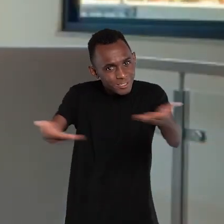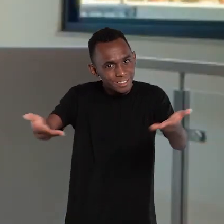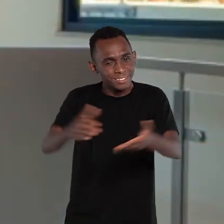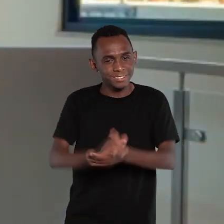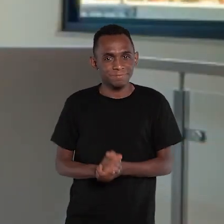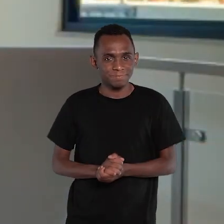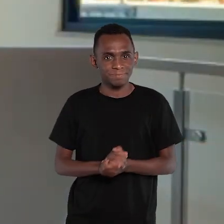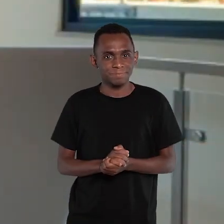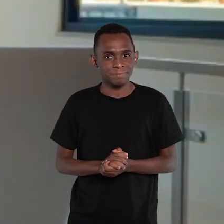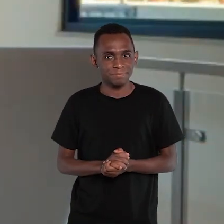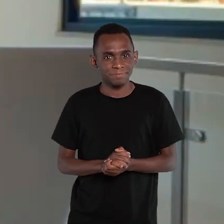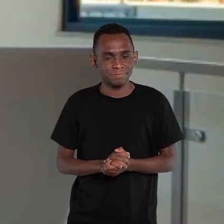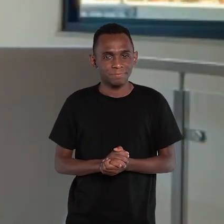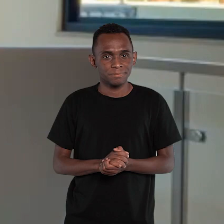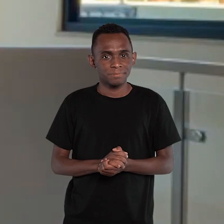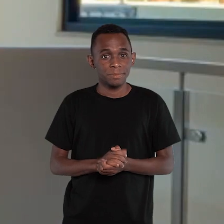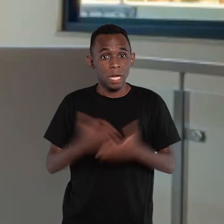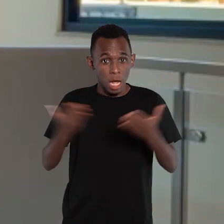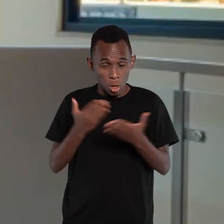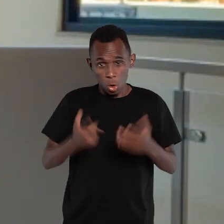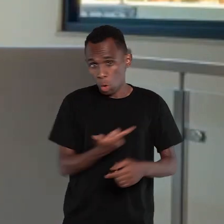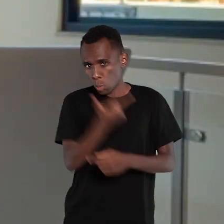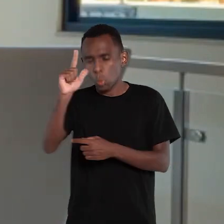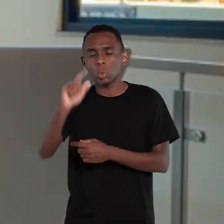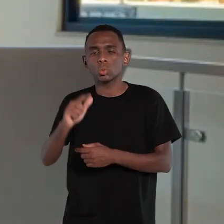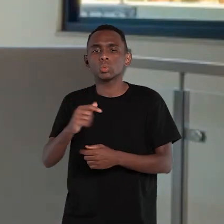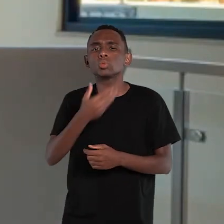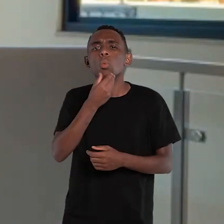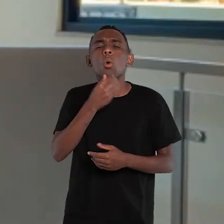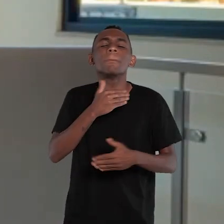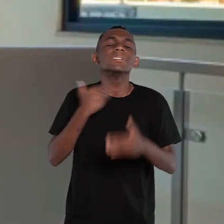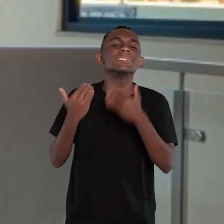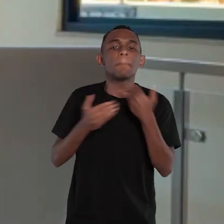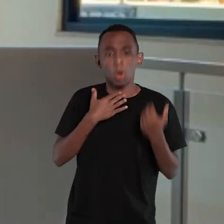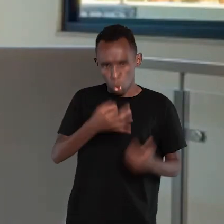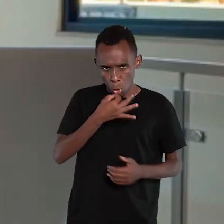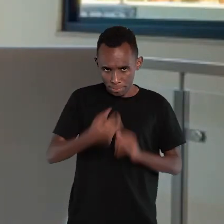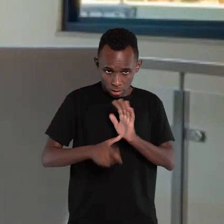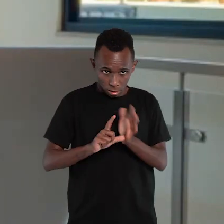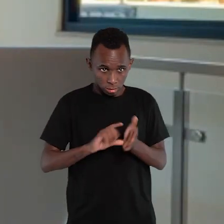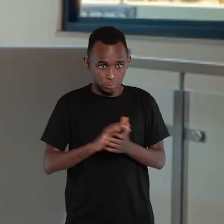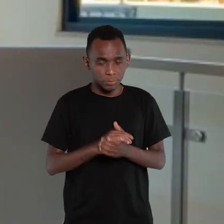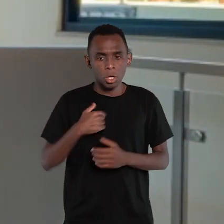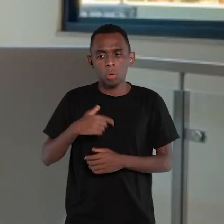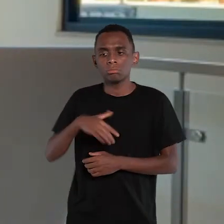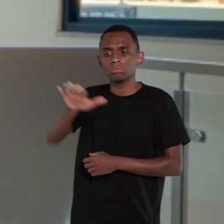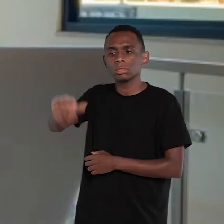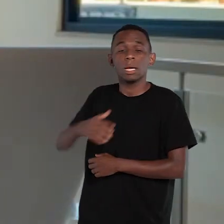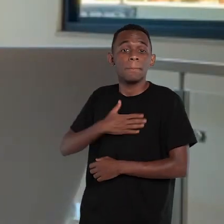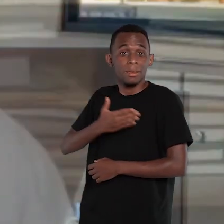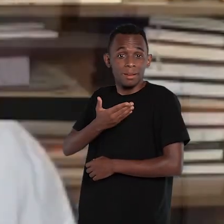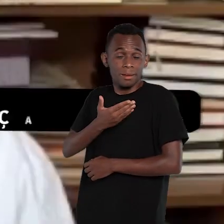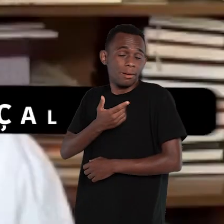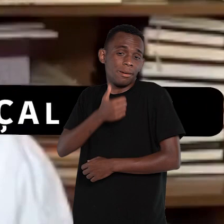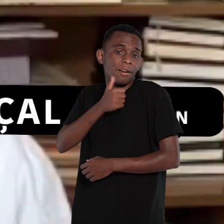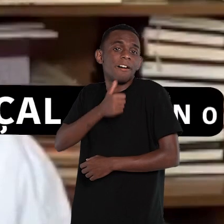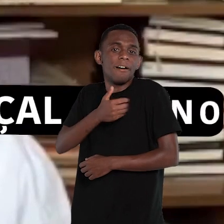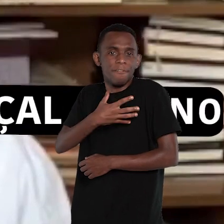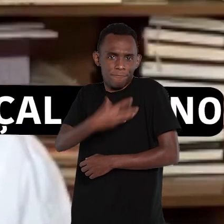vocês. Vamos aí para os Homens Mortos? Então, Homens Mortos merecem um comentário. Vamos. Eu fui buscar minha filha na